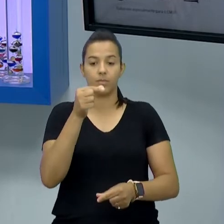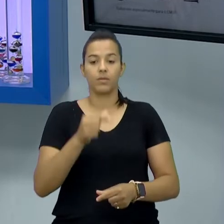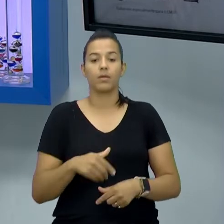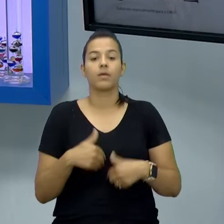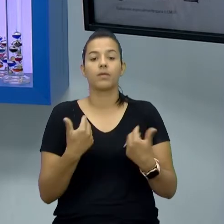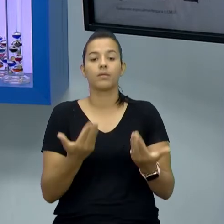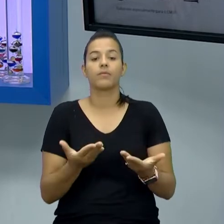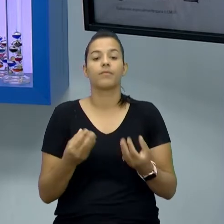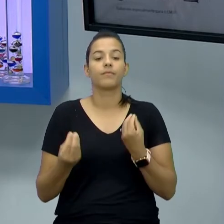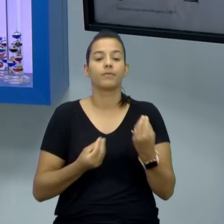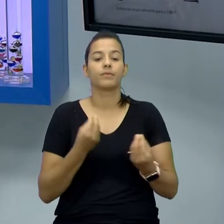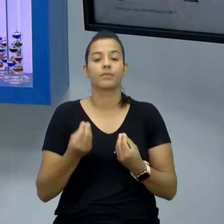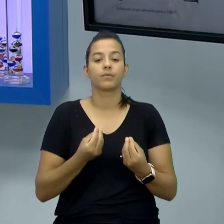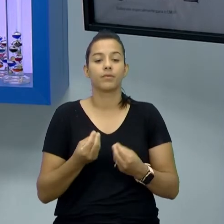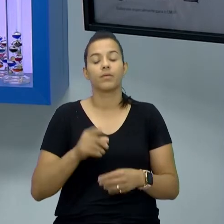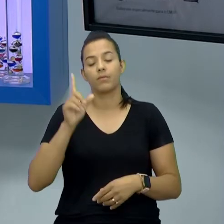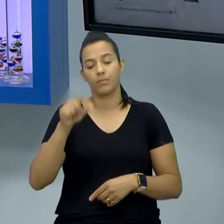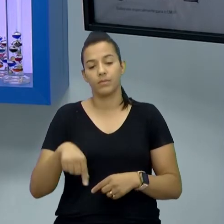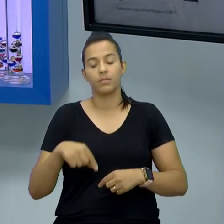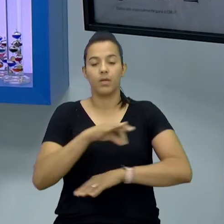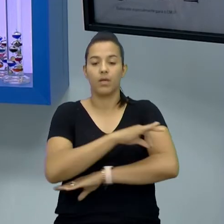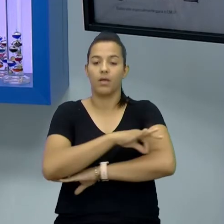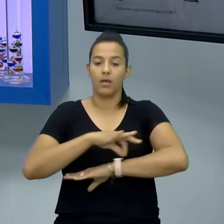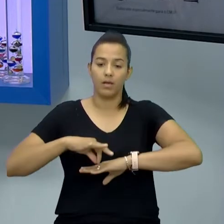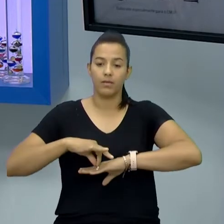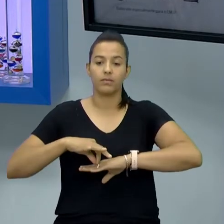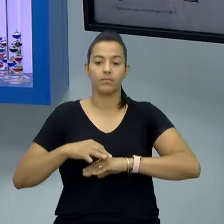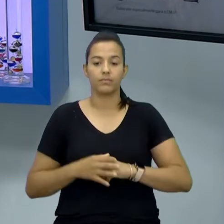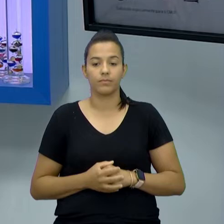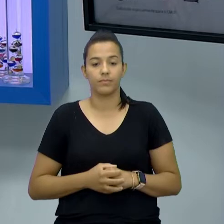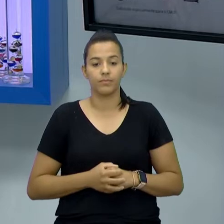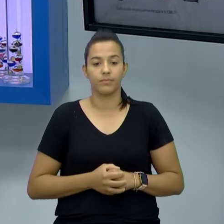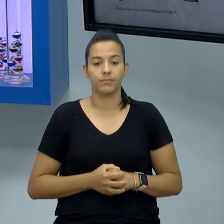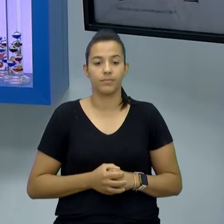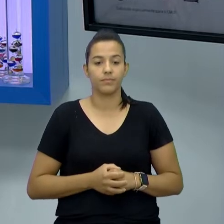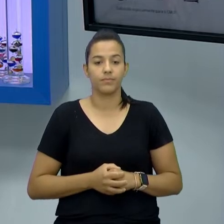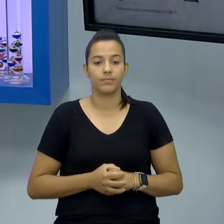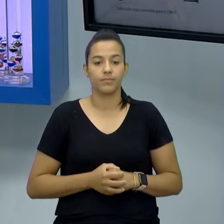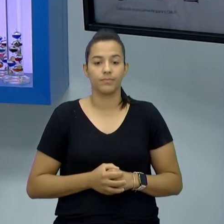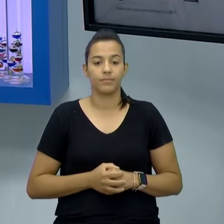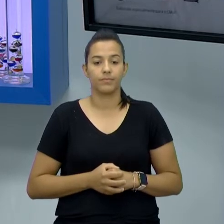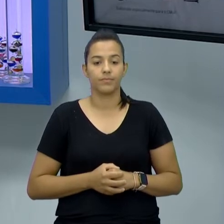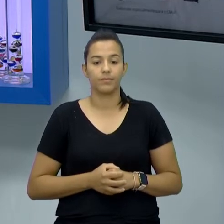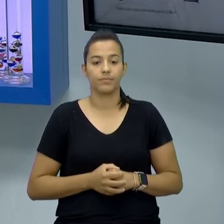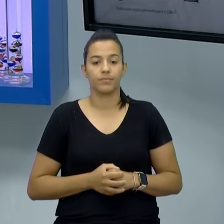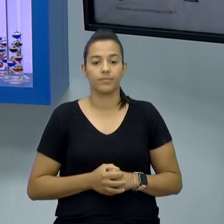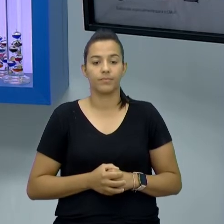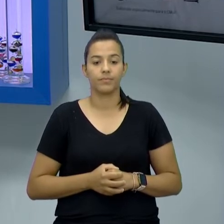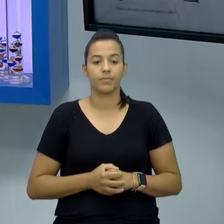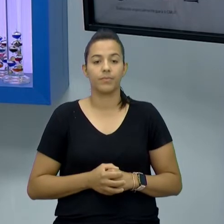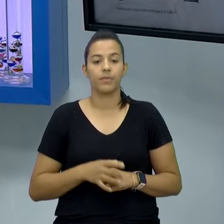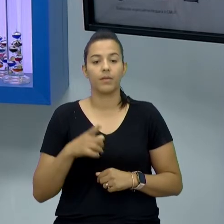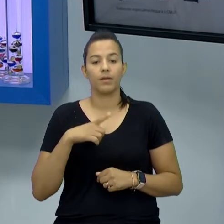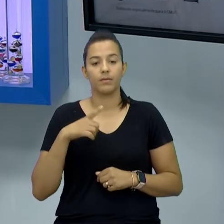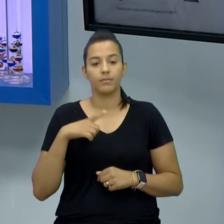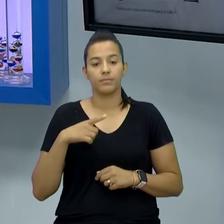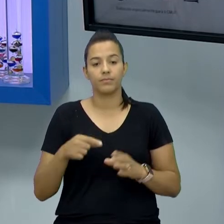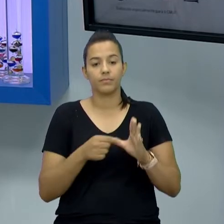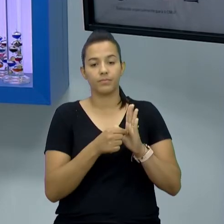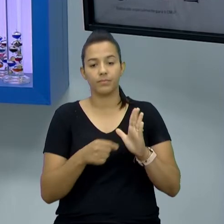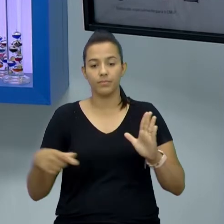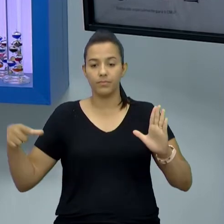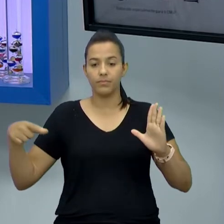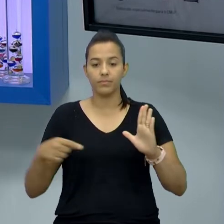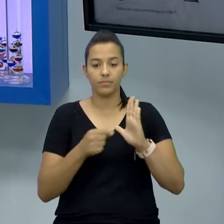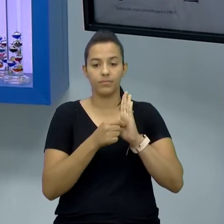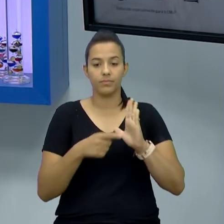que eu faço isso, Giba? Medir? Uma régua, né? Posso usar aqui uma régua aqui, medir o comprimento do fio. Aí, eu meço o tempo de